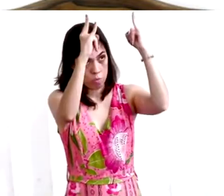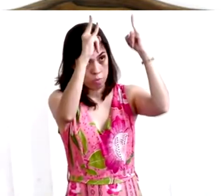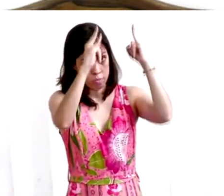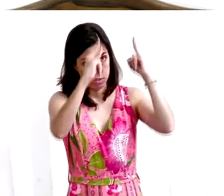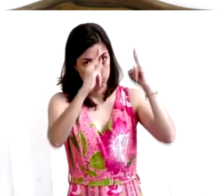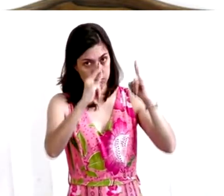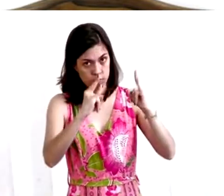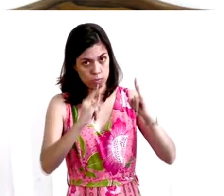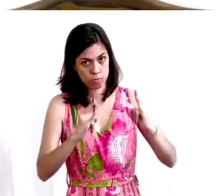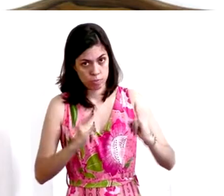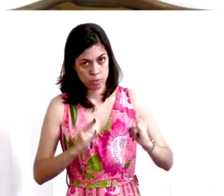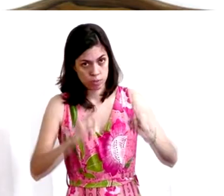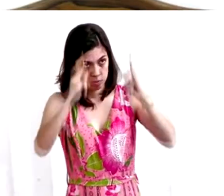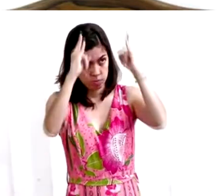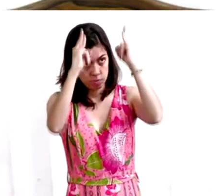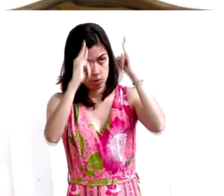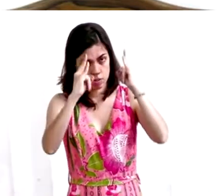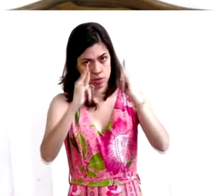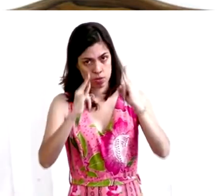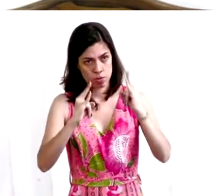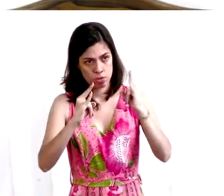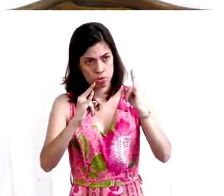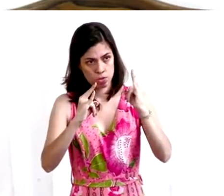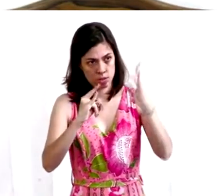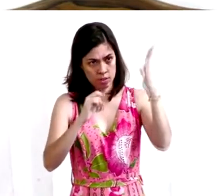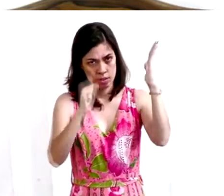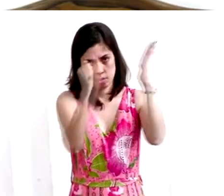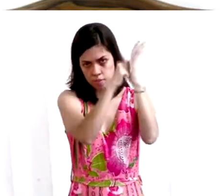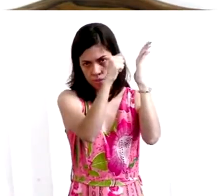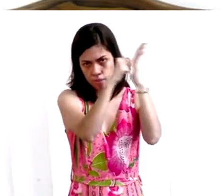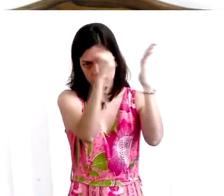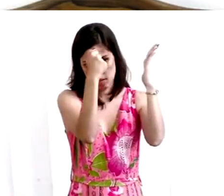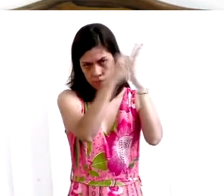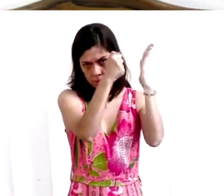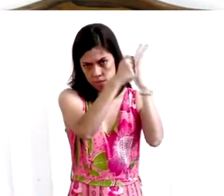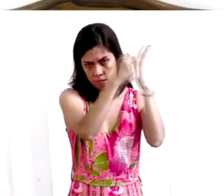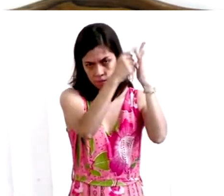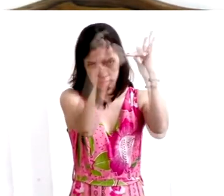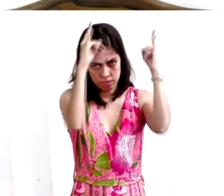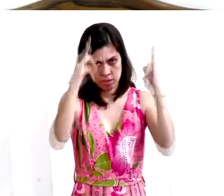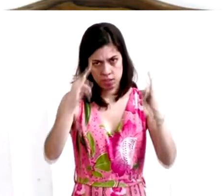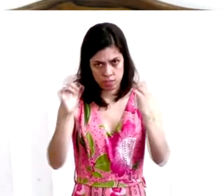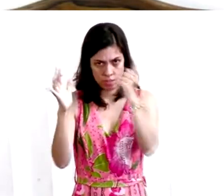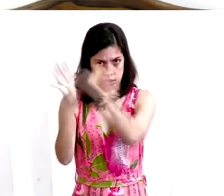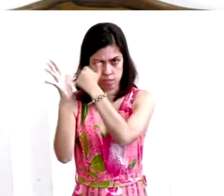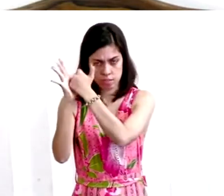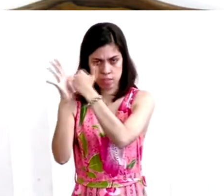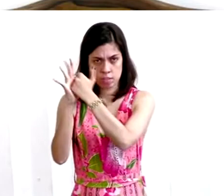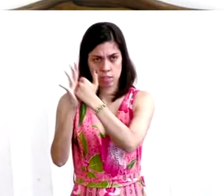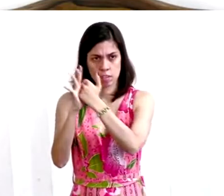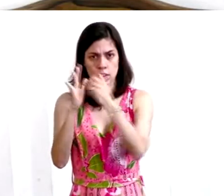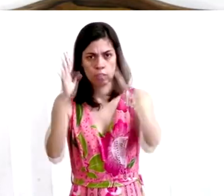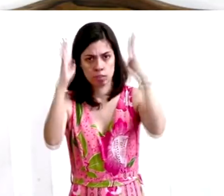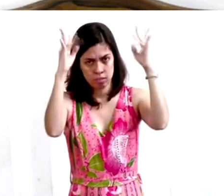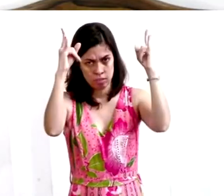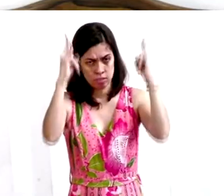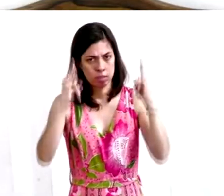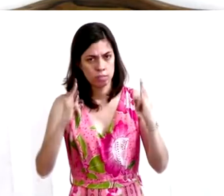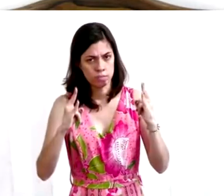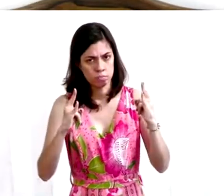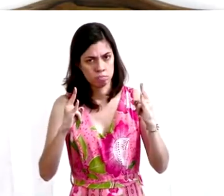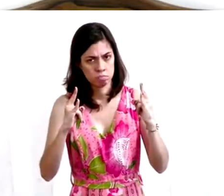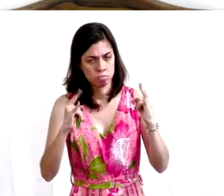2 gabinetes pastorais, do reverendo Robert e do reverendo Alberto, nós olhamos para essa parede sabendo que tem essas coisas